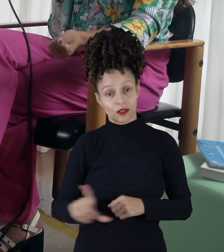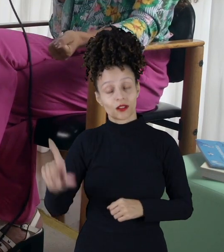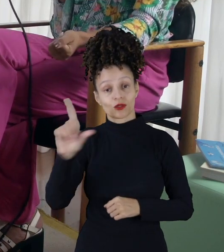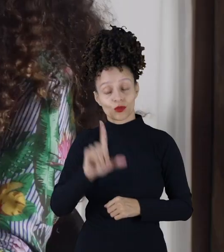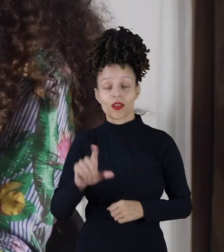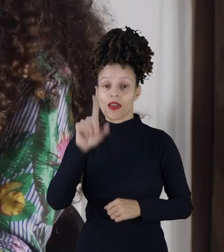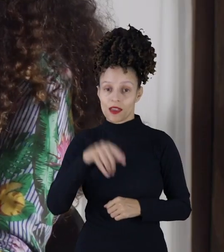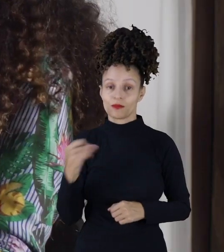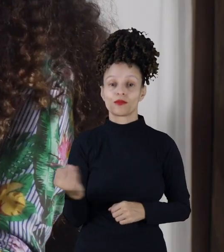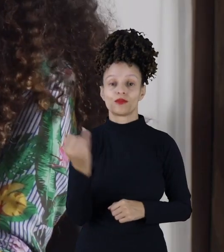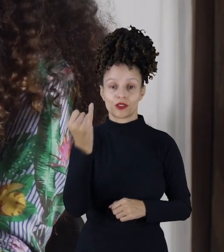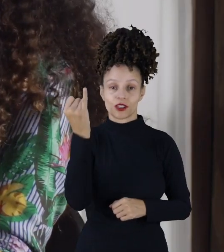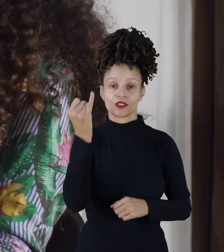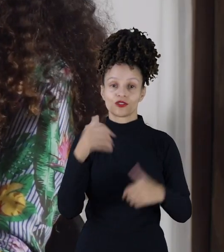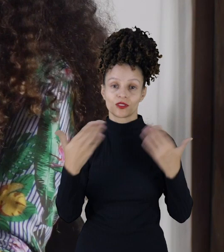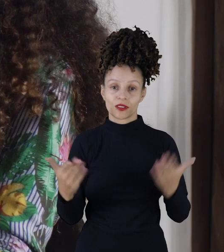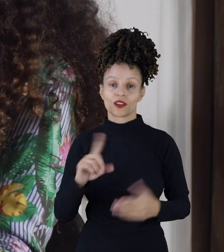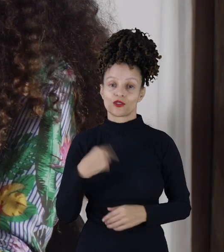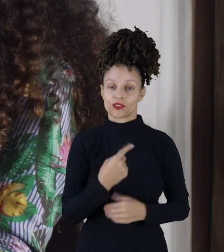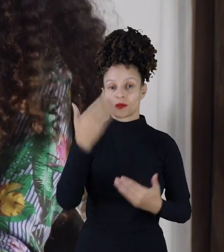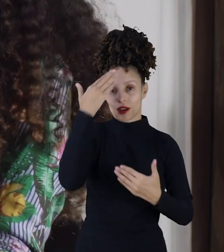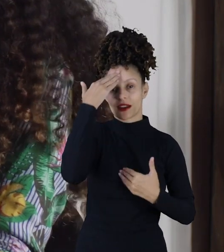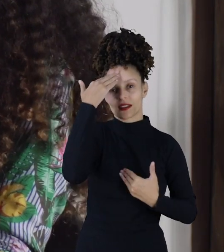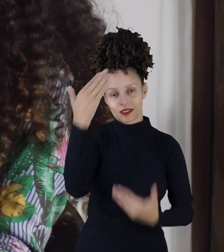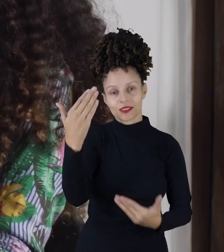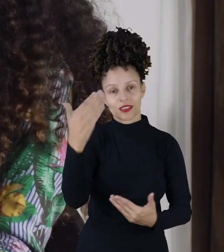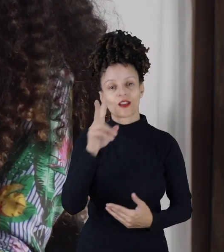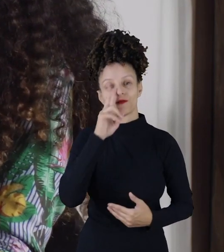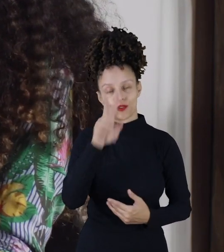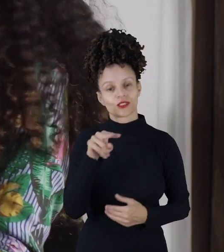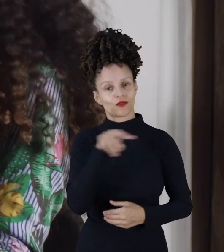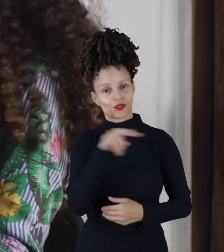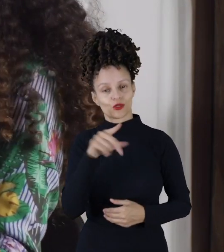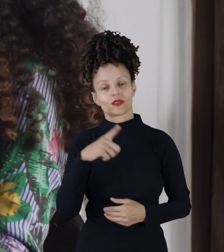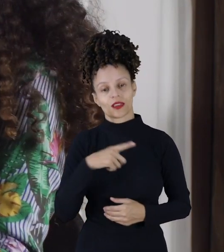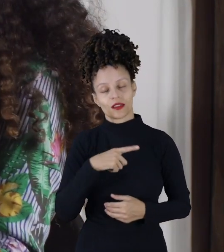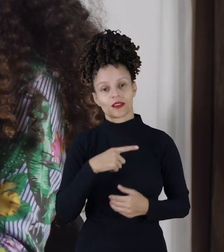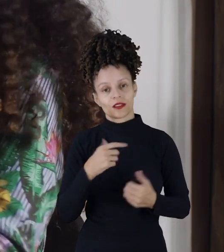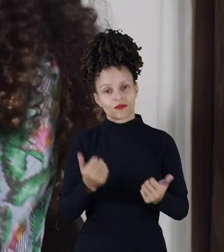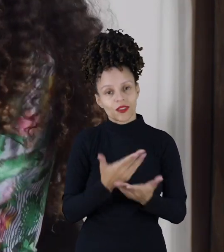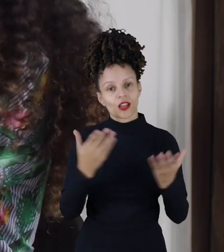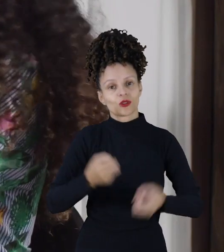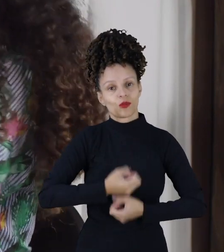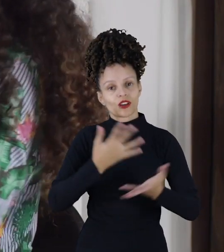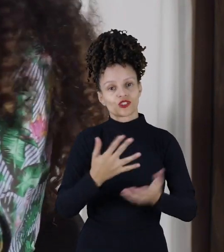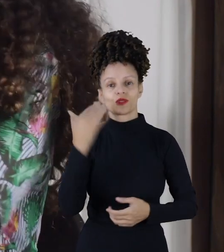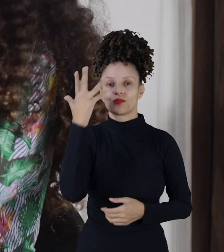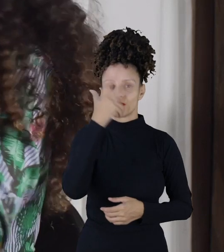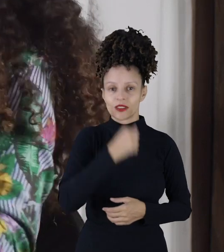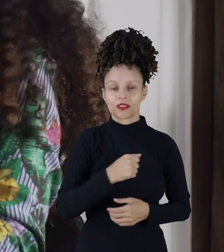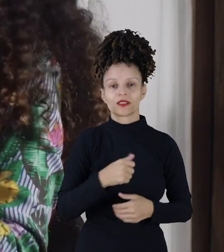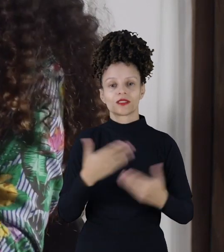a literatura é importante, e nós temos que agradecer essa força que vocês têm trazido de uma forma